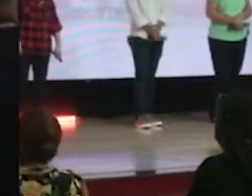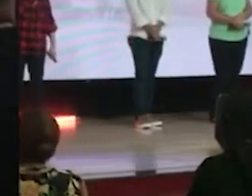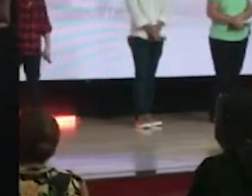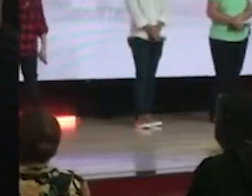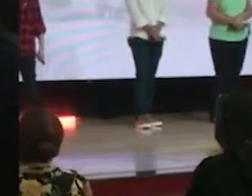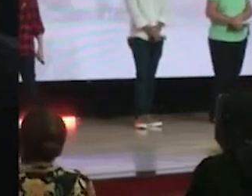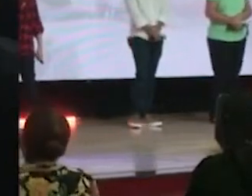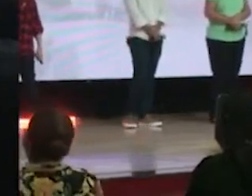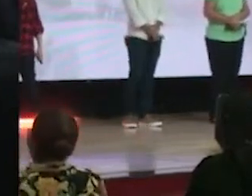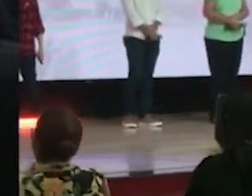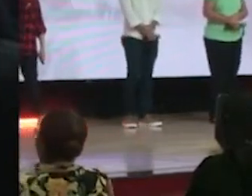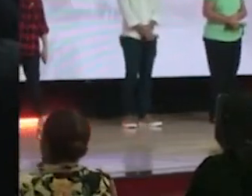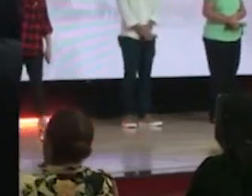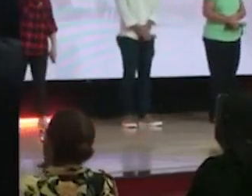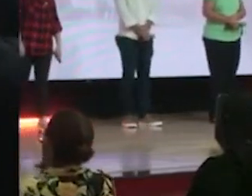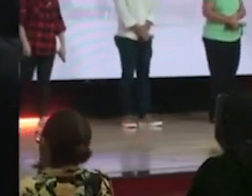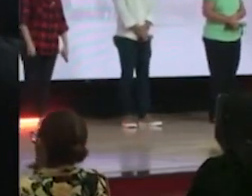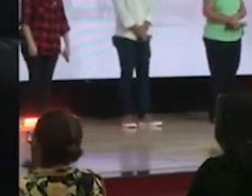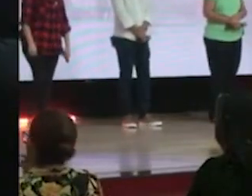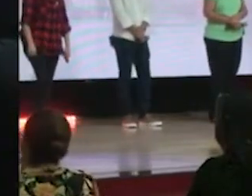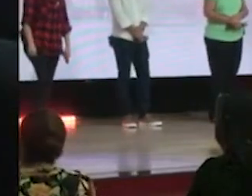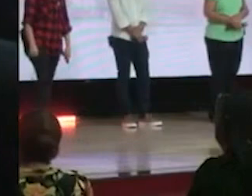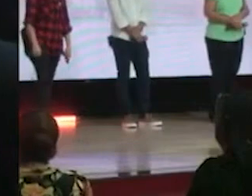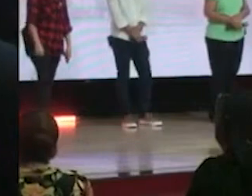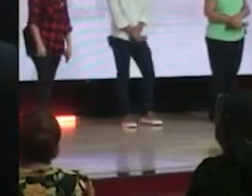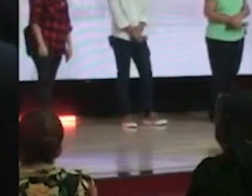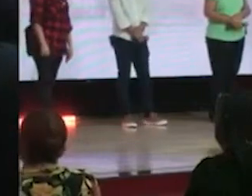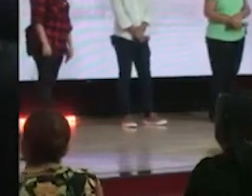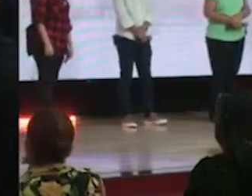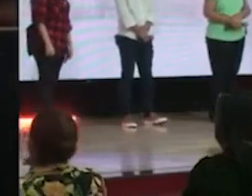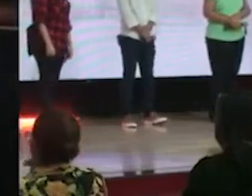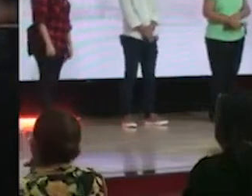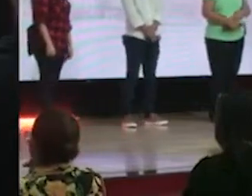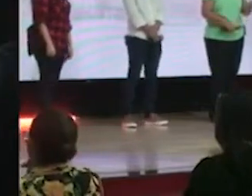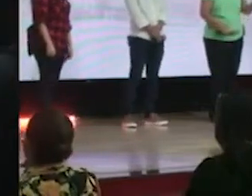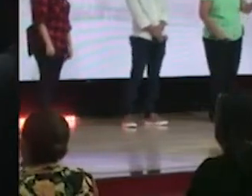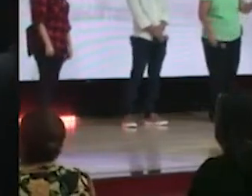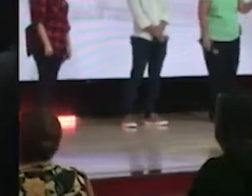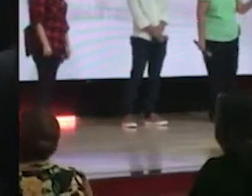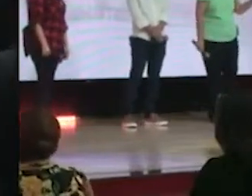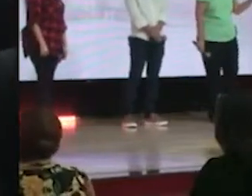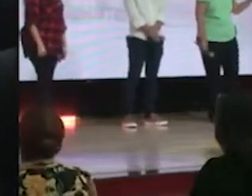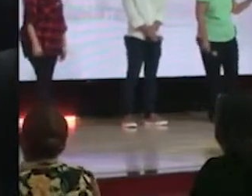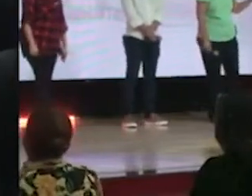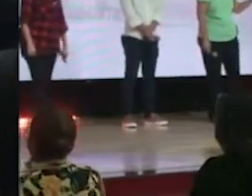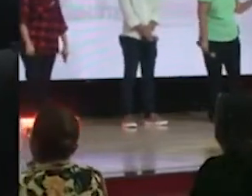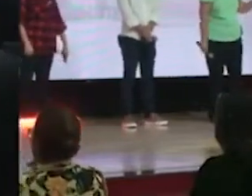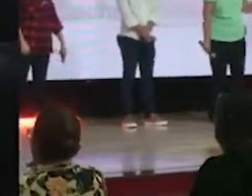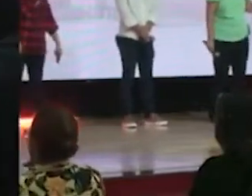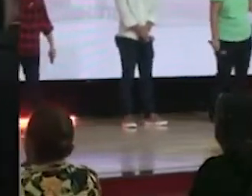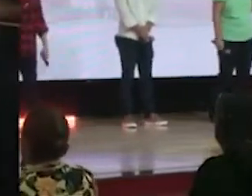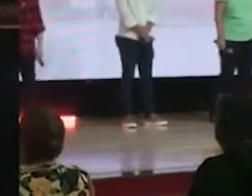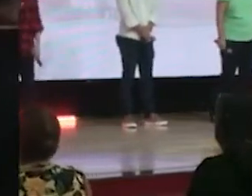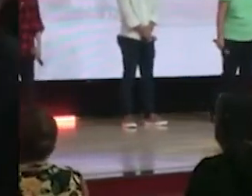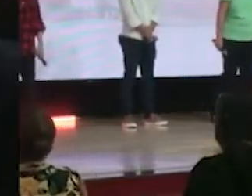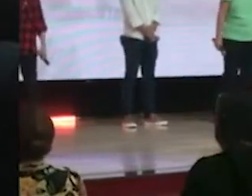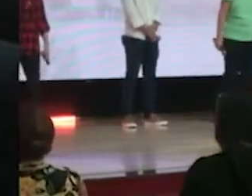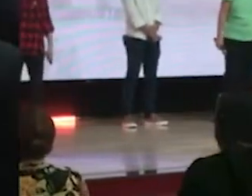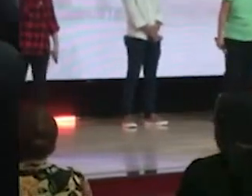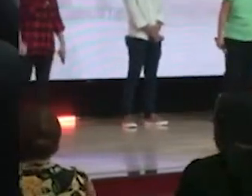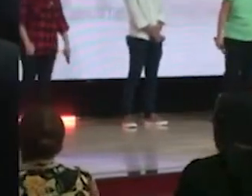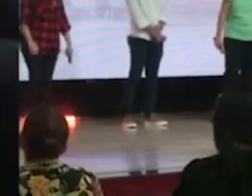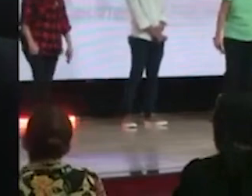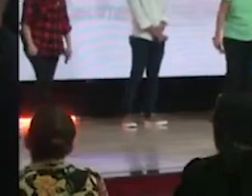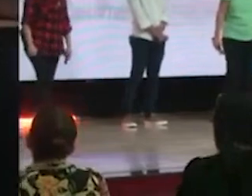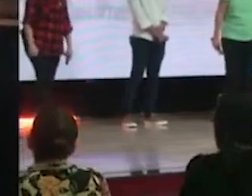estar orando queria que a igreja estendesse as mãos PR Viviane pra Gisele Que o Senhor abençoe o fruto deste ventre Que o